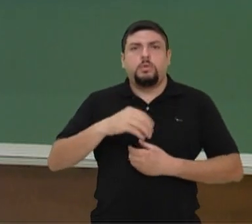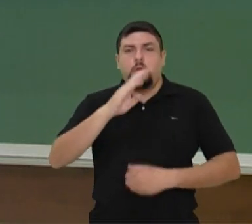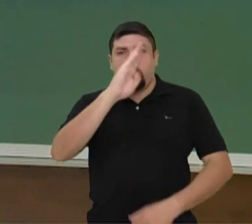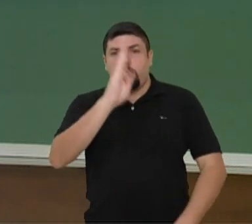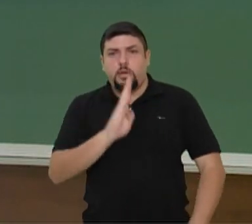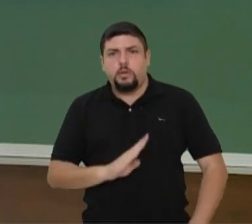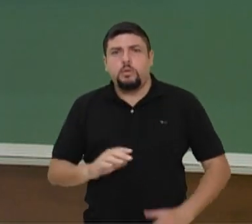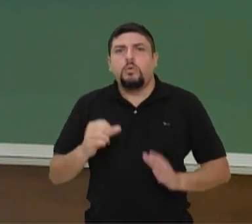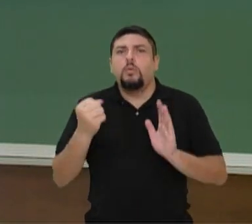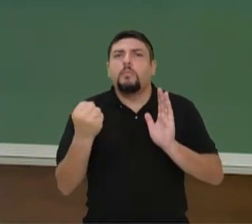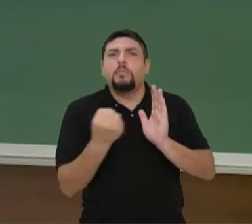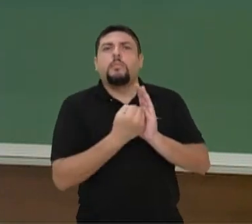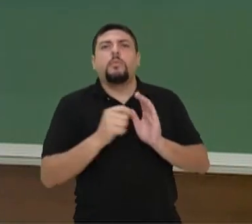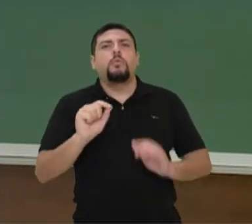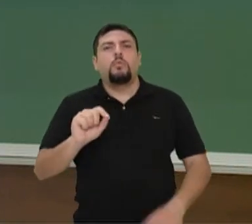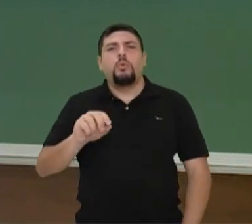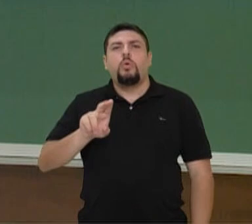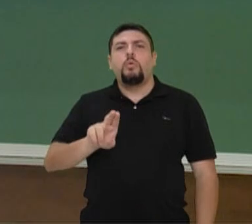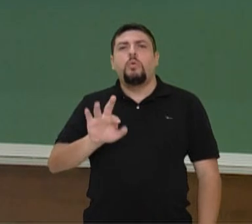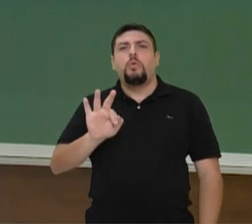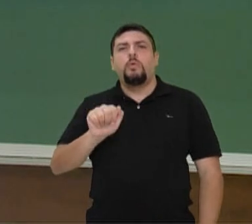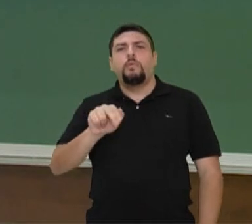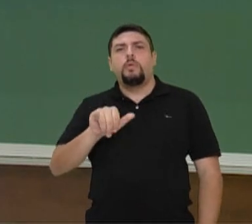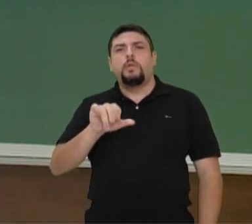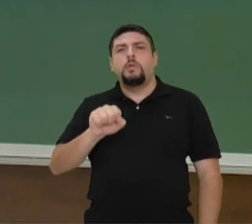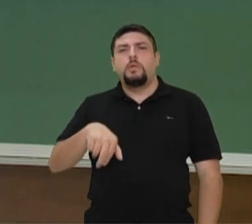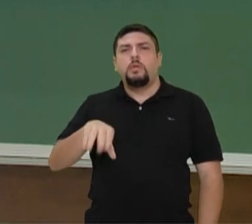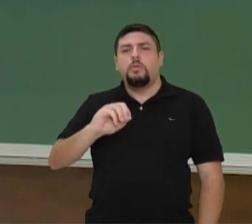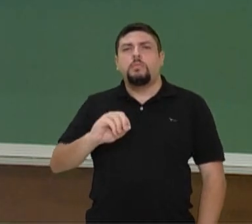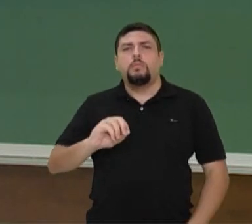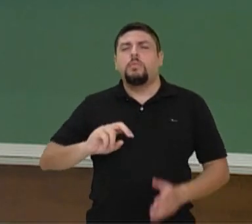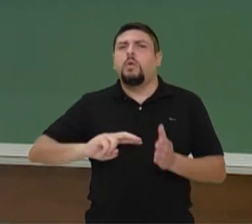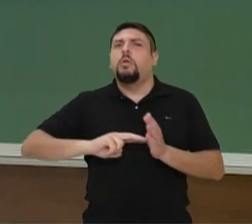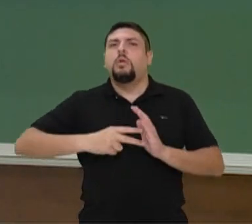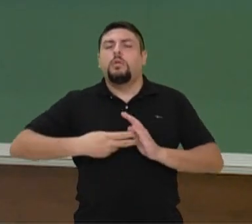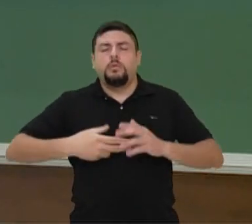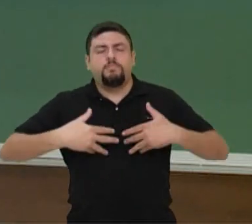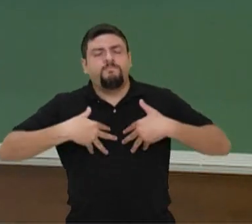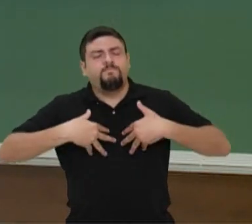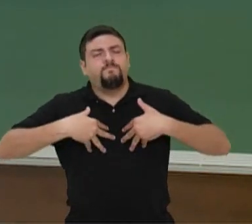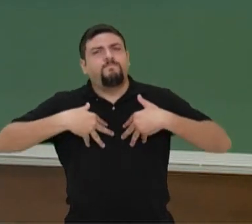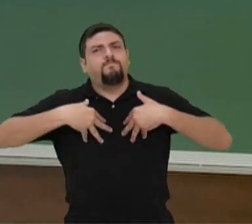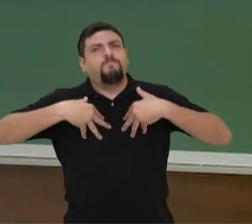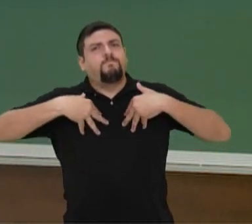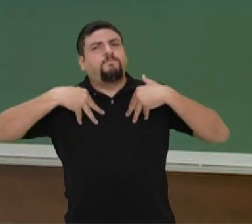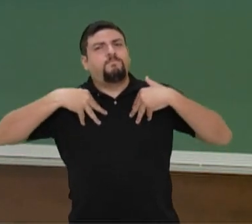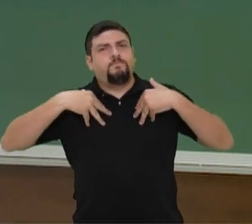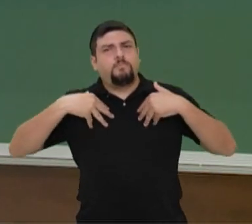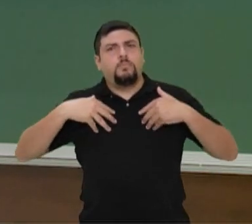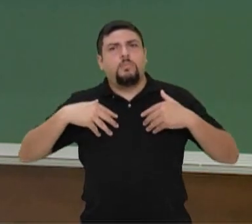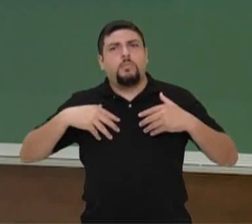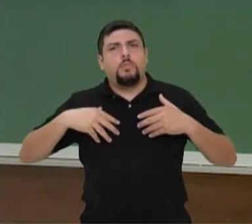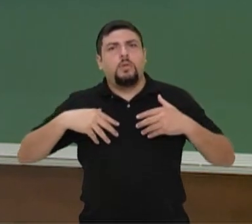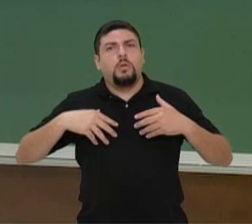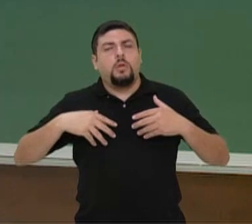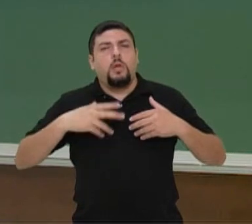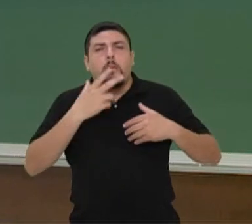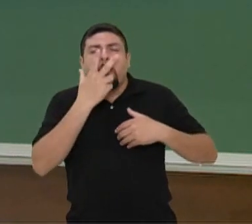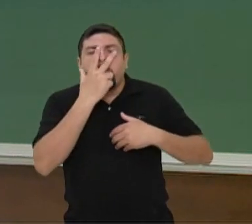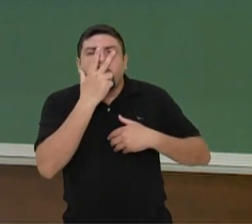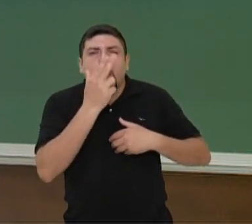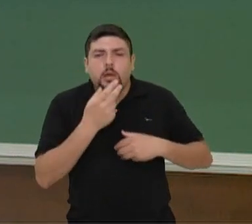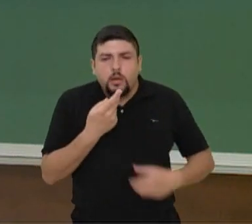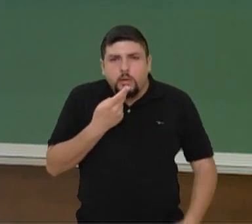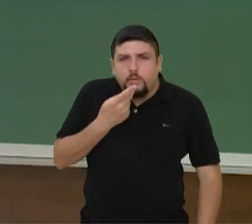Ufanismo é um termo que nós usamos para o engrandecimento nacional. Ufanismo significa nós podemos fazer, nós conseguimos